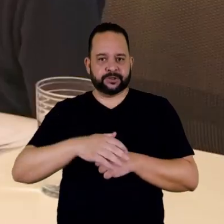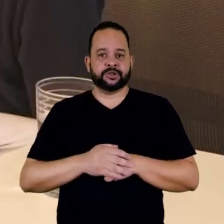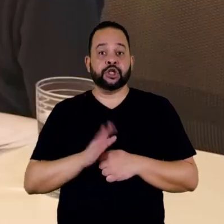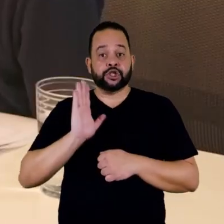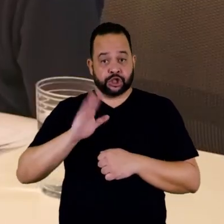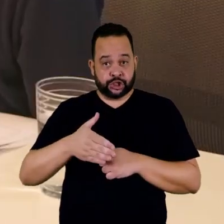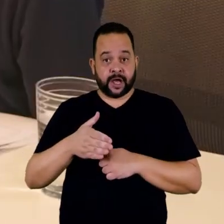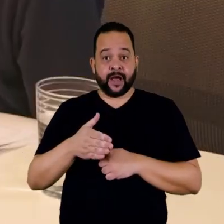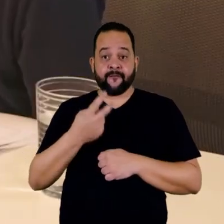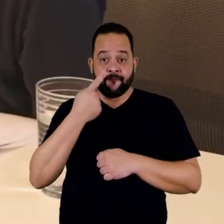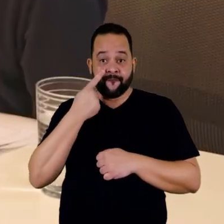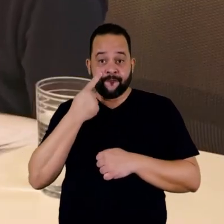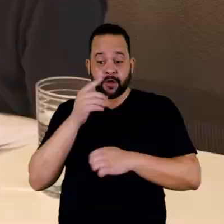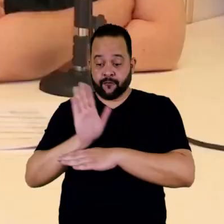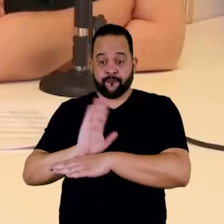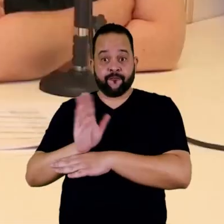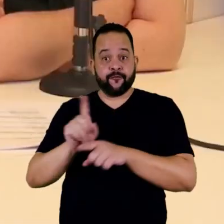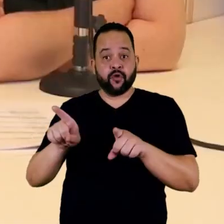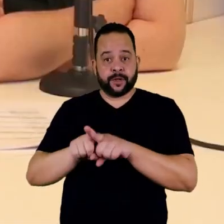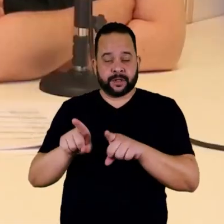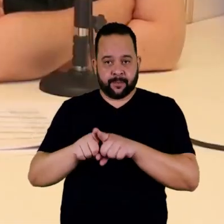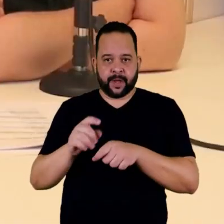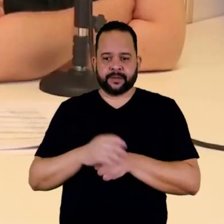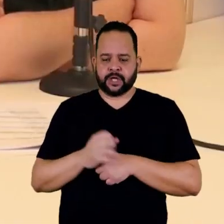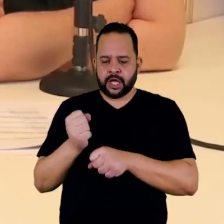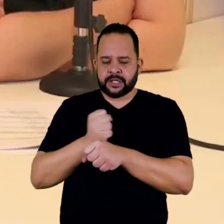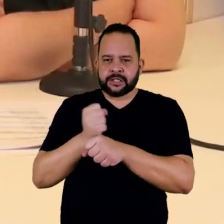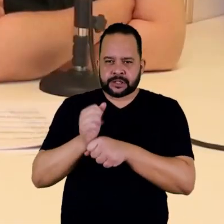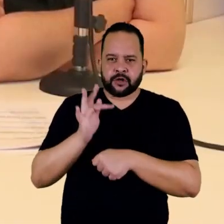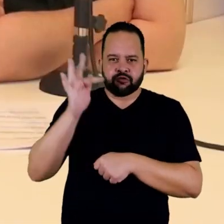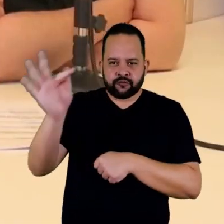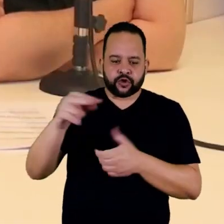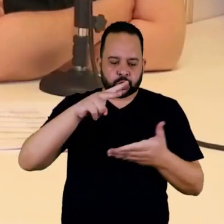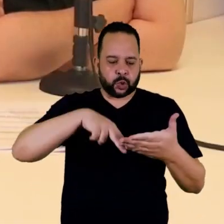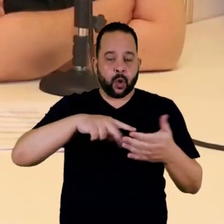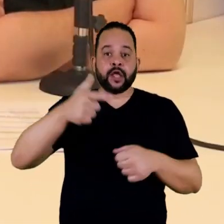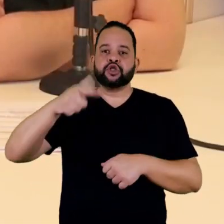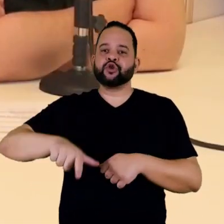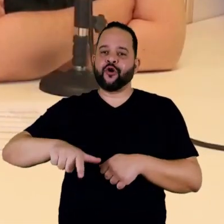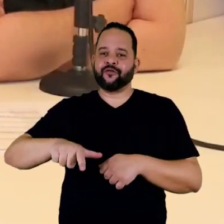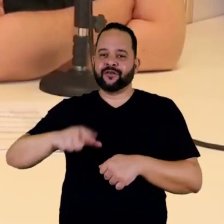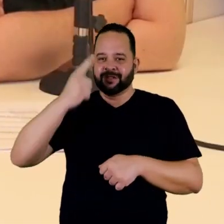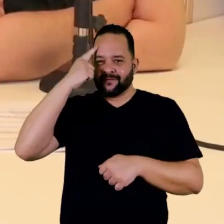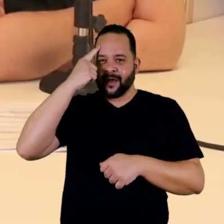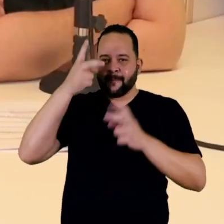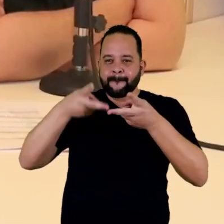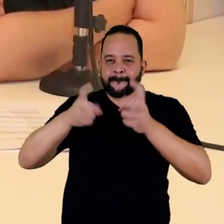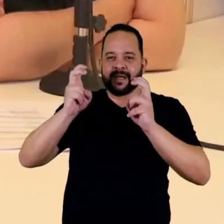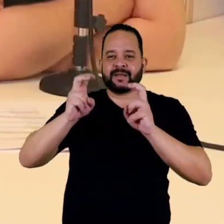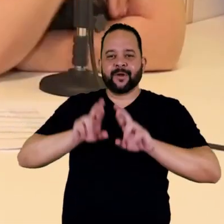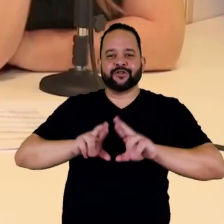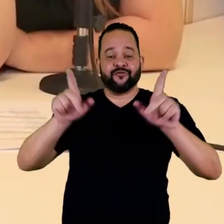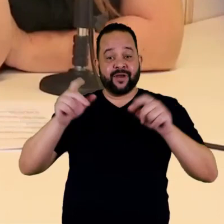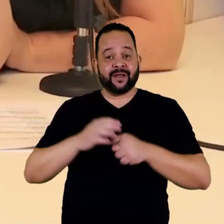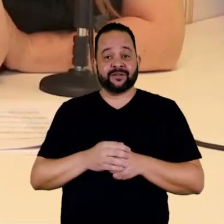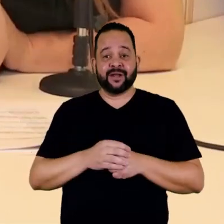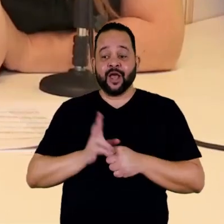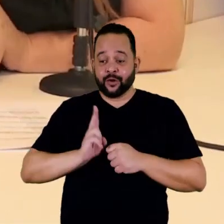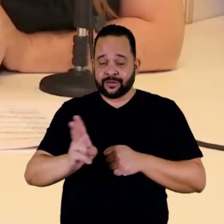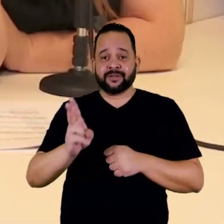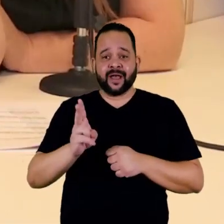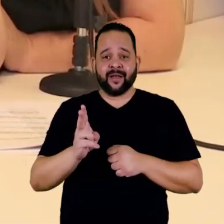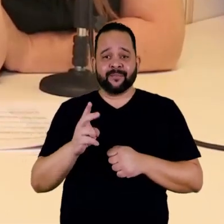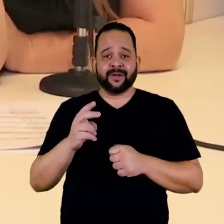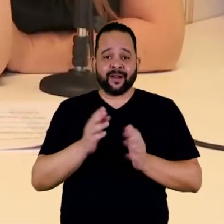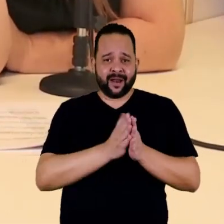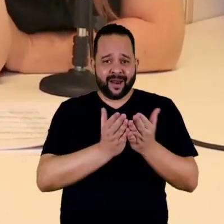já li e já vi o filme é daqui uns anos volte a ler você vai ver se vai ler completamente diferente eu leio Até hoje ainda